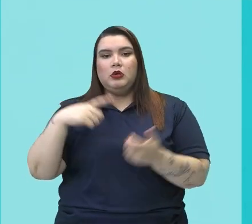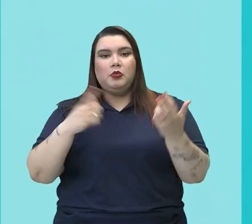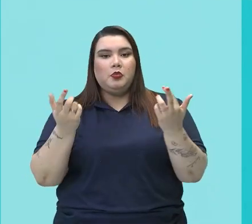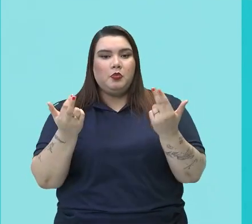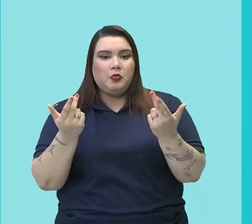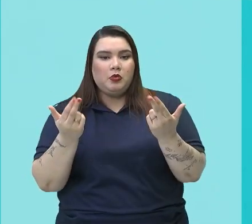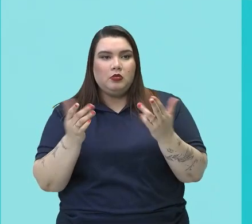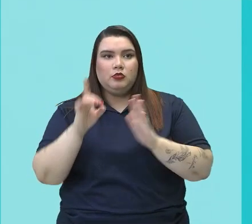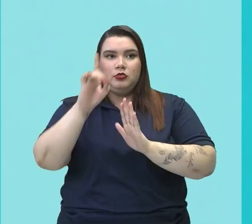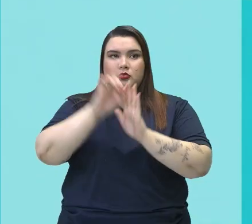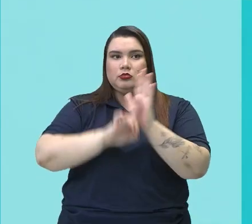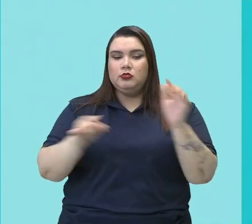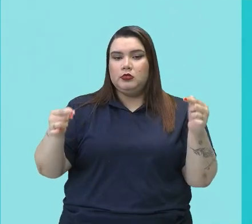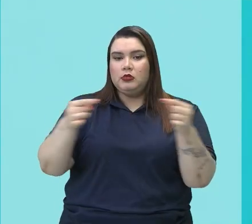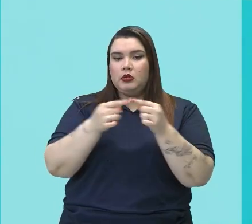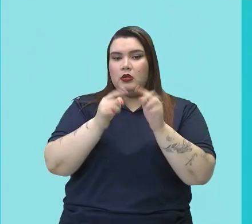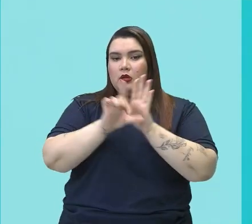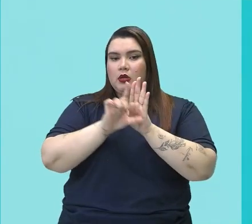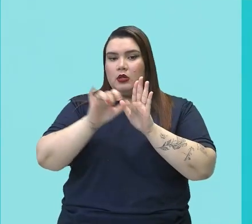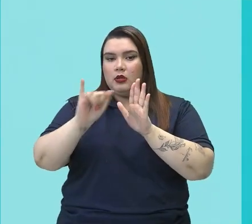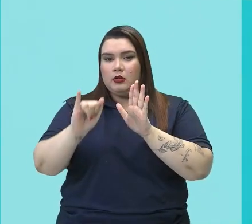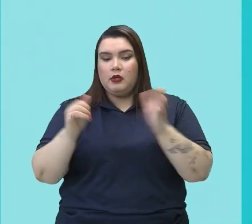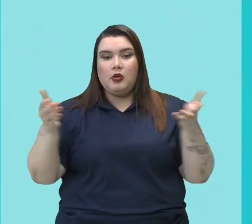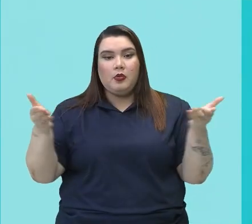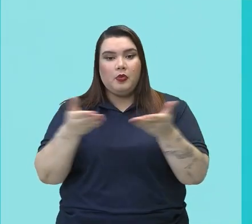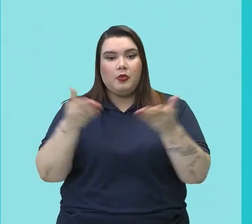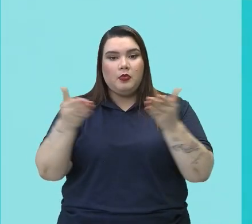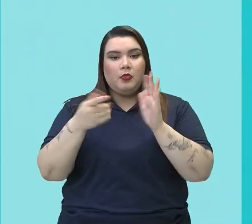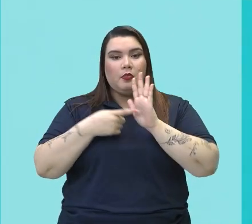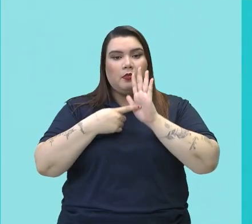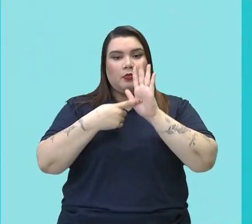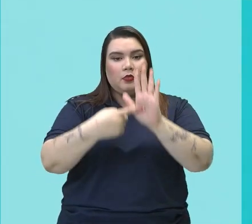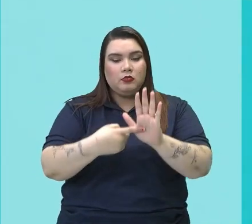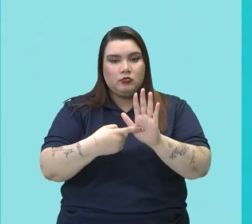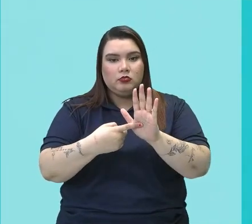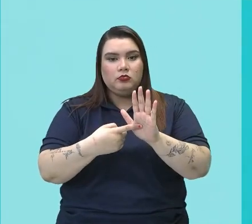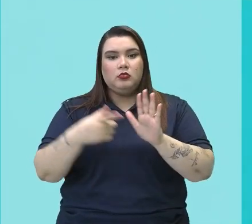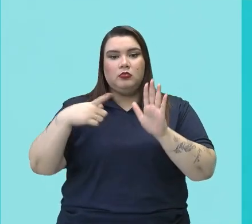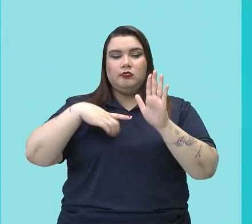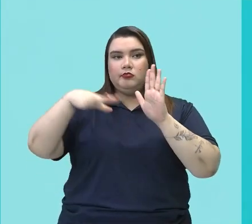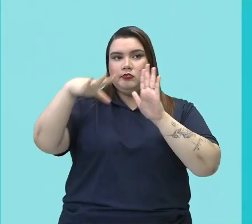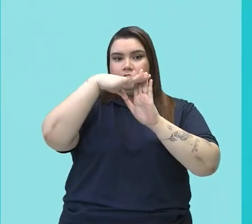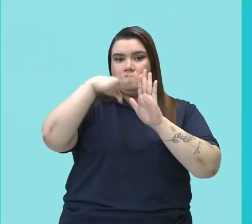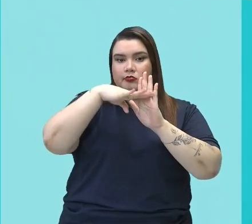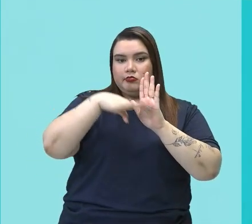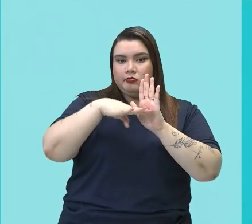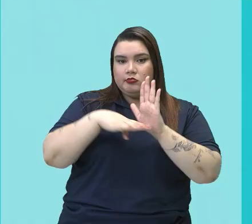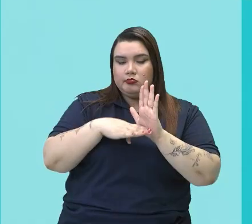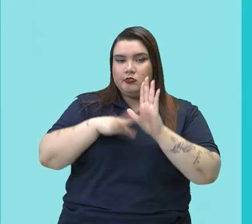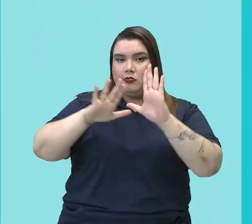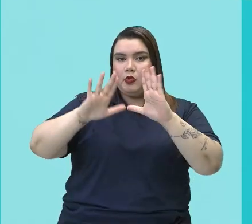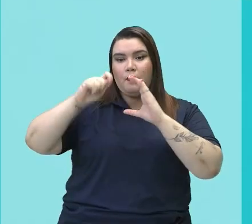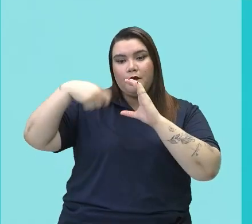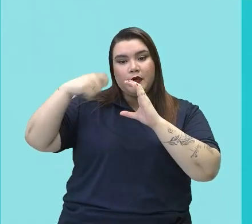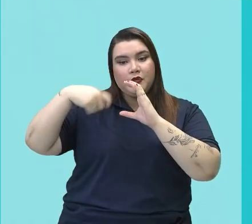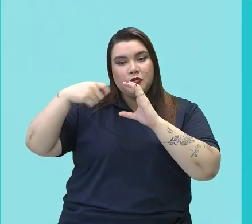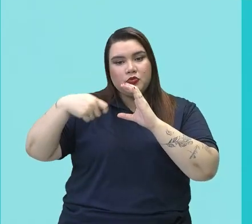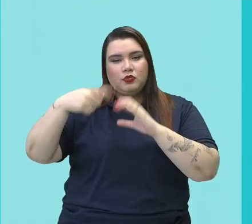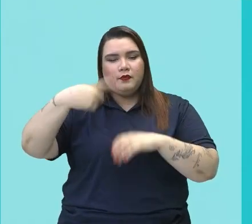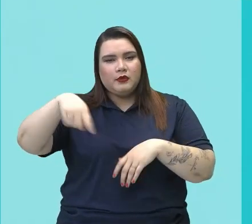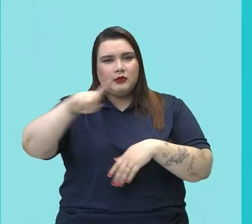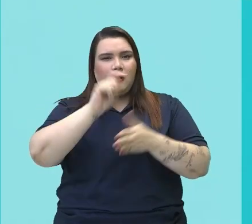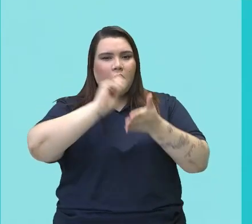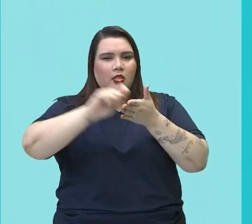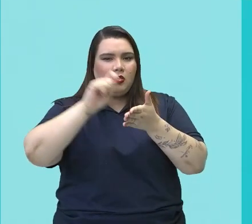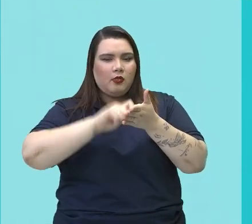mesmos direitos perante a lei, tá? Agora eu vou mostrar para vocês mais uma lista aí, só que no vídeo, então vão anotando, vão